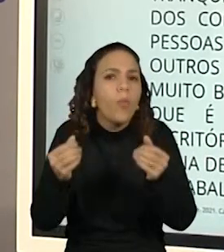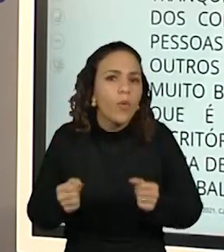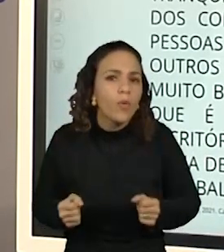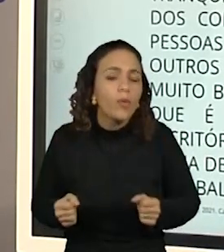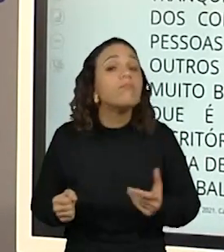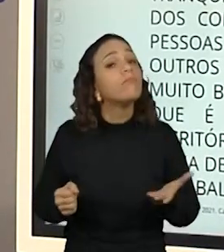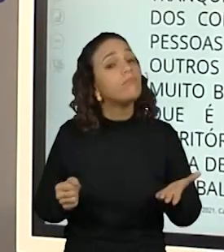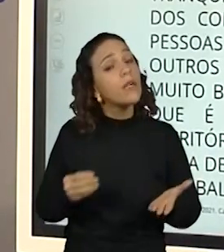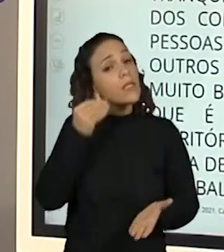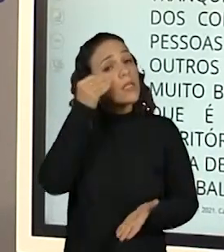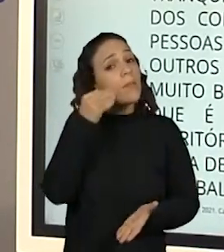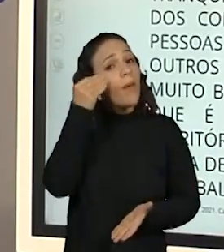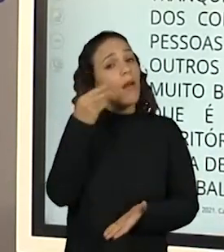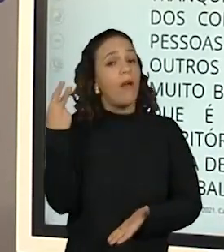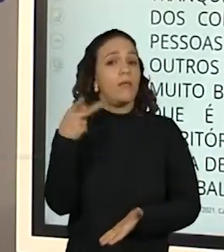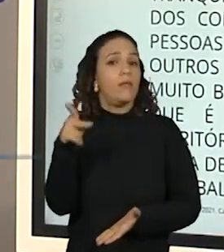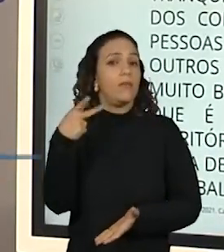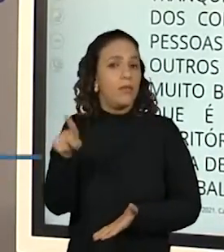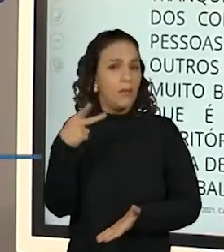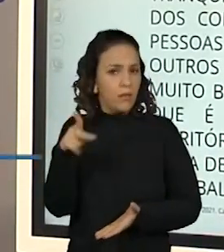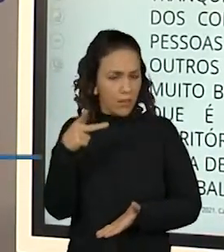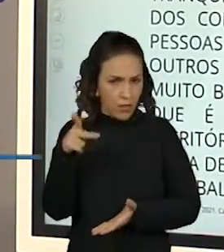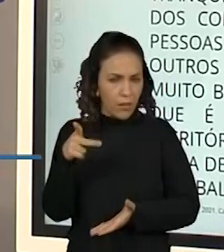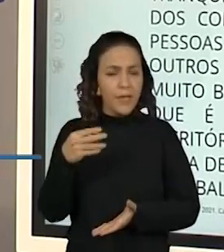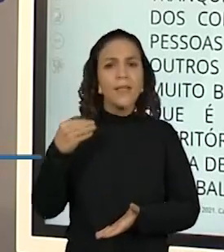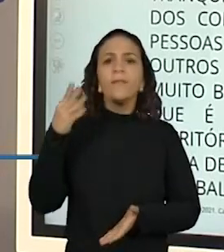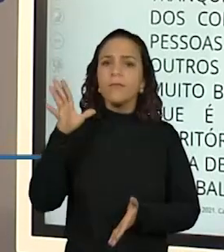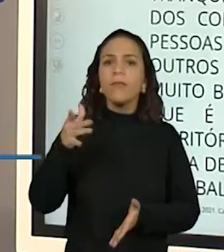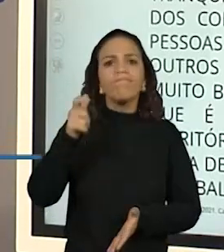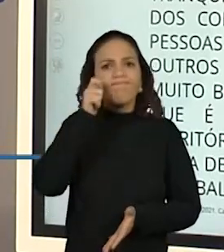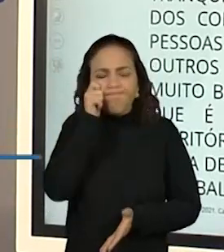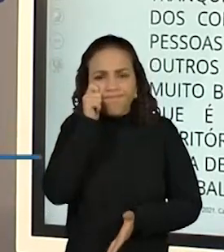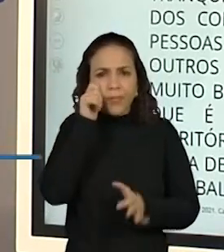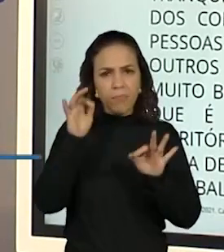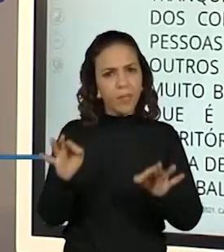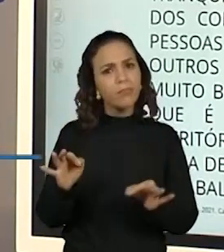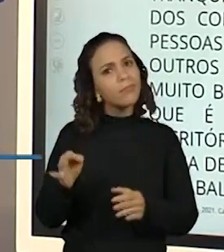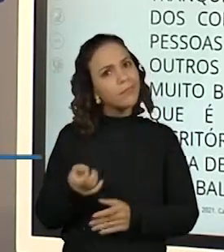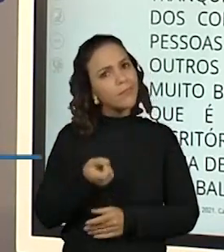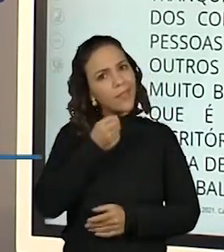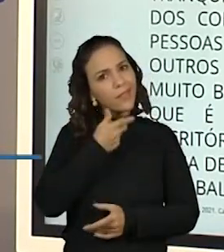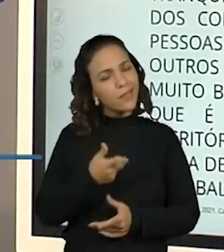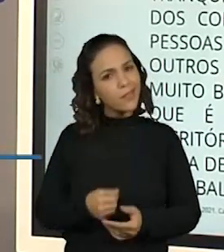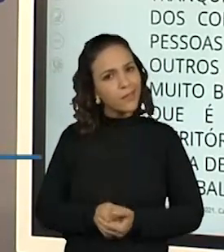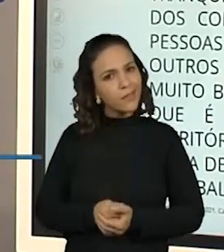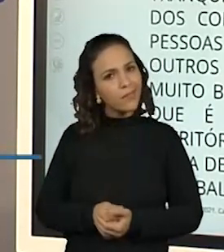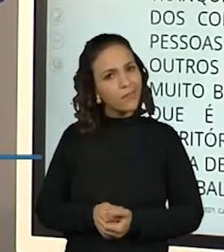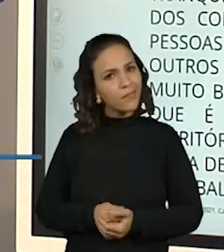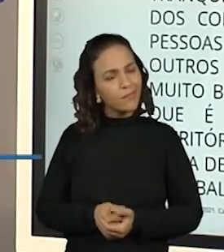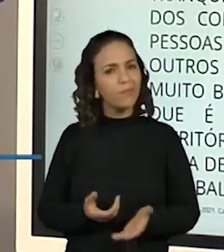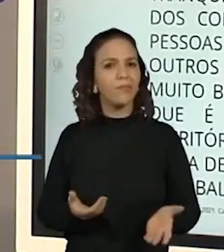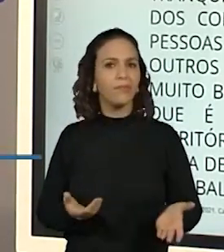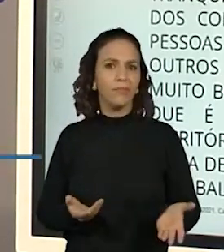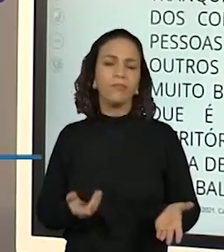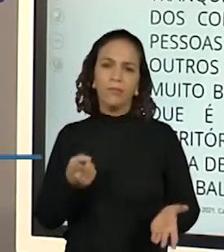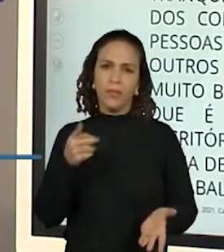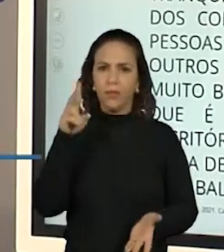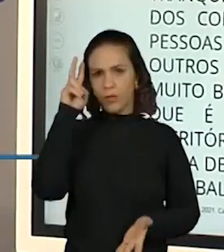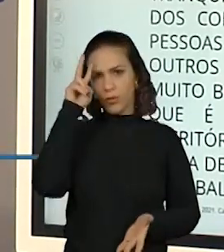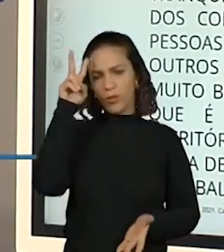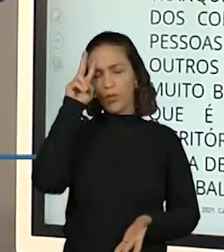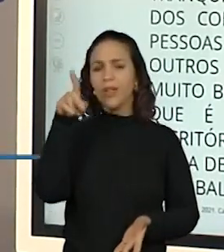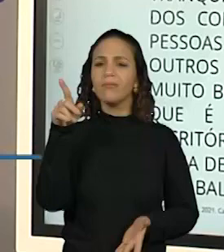com o que ela observou e viveu. Não é curioso saber, puxa, uma história ainda